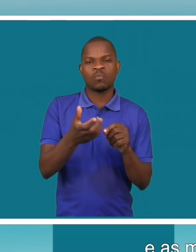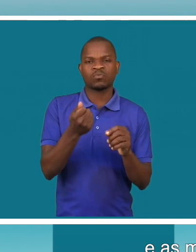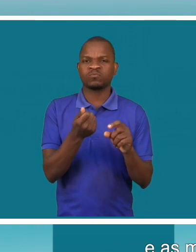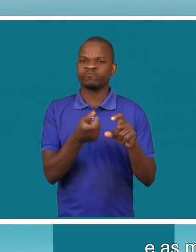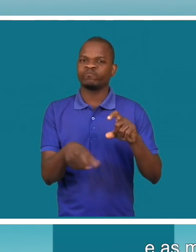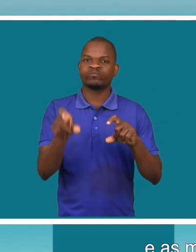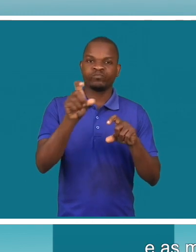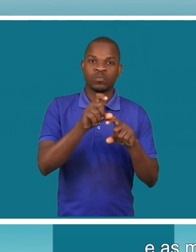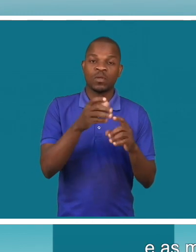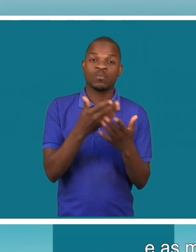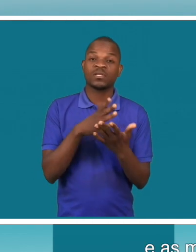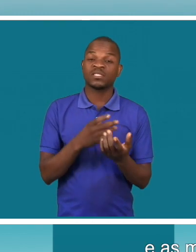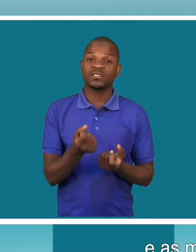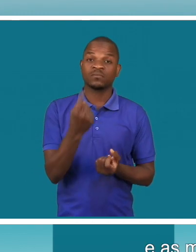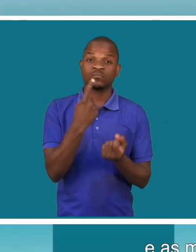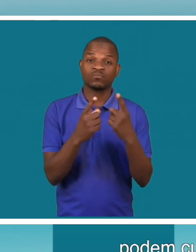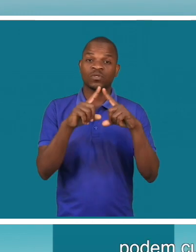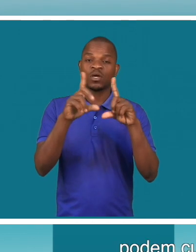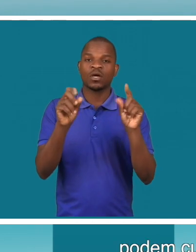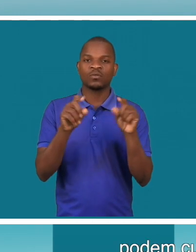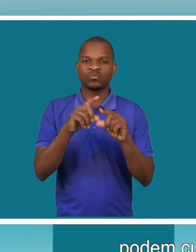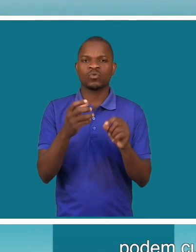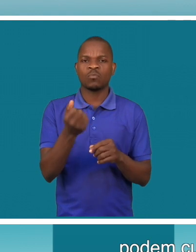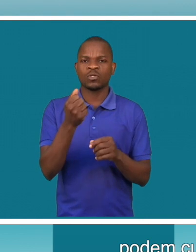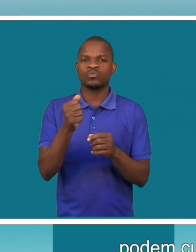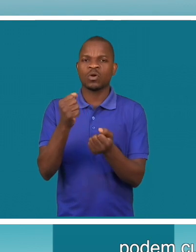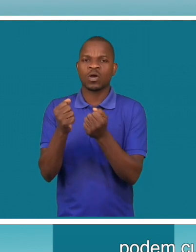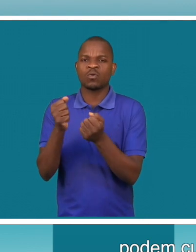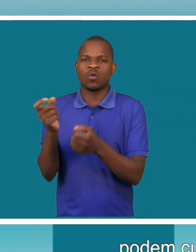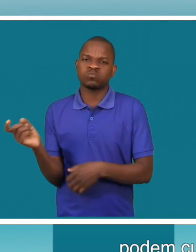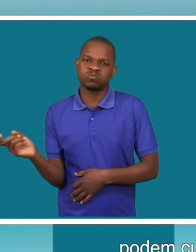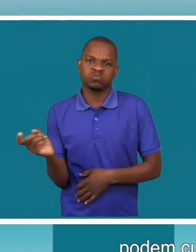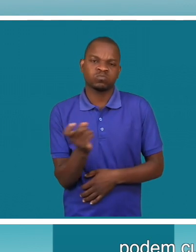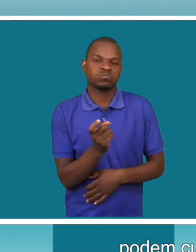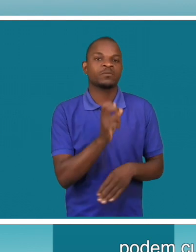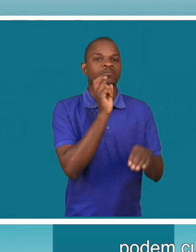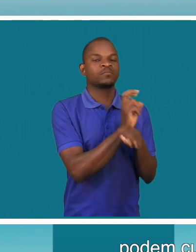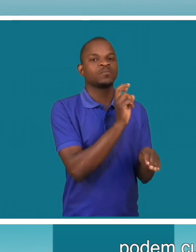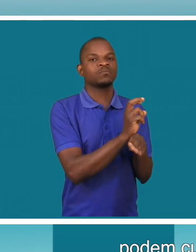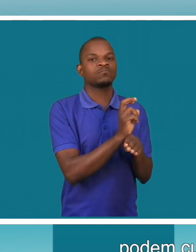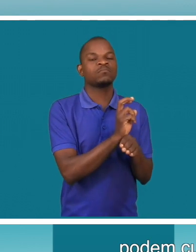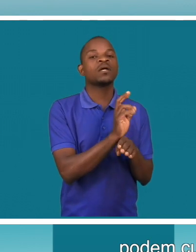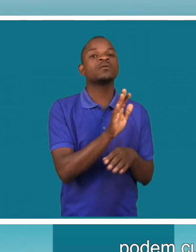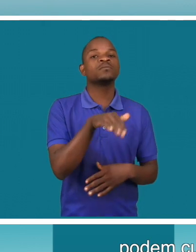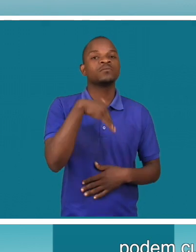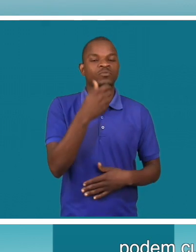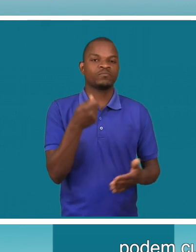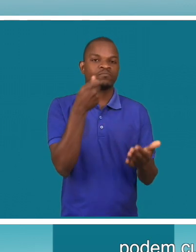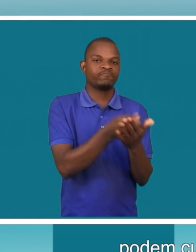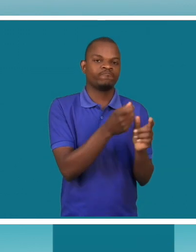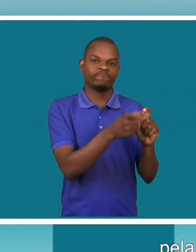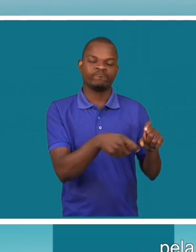ser drásticas, porque, em alguns casos, podem culminar mesmo com o parqueamento da viatura, até a responsabilização do